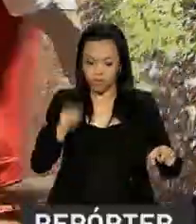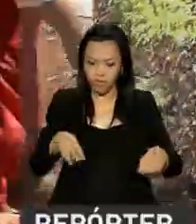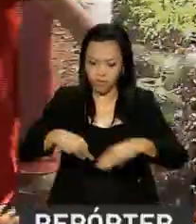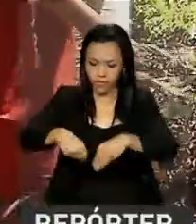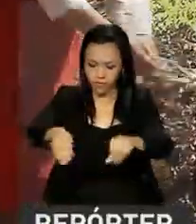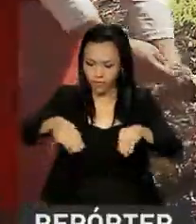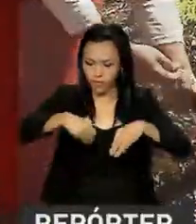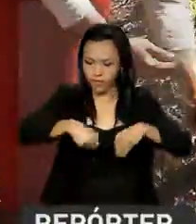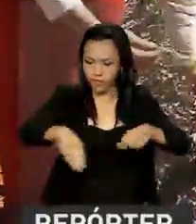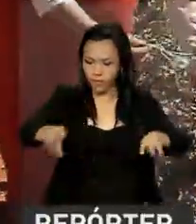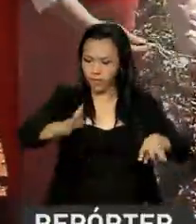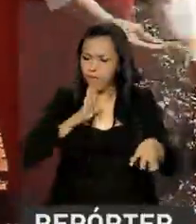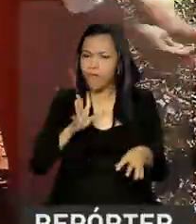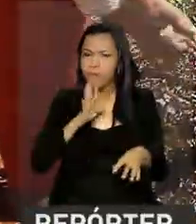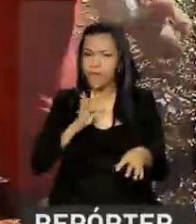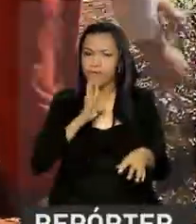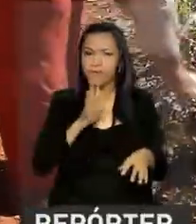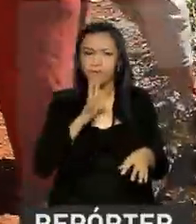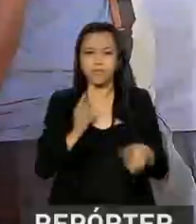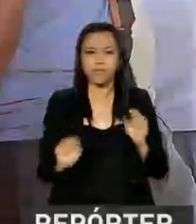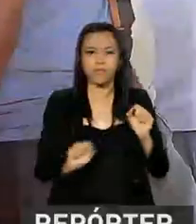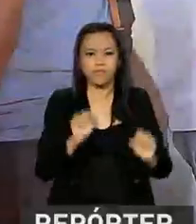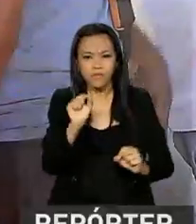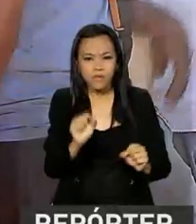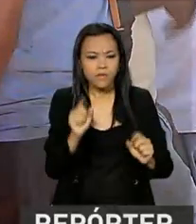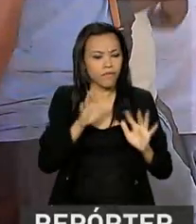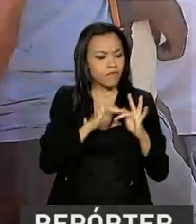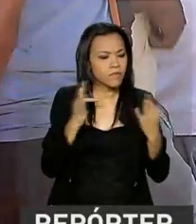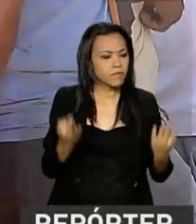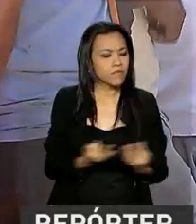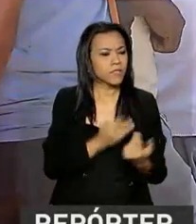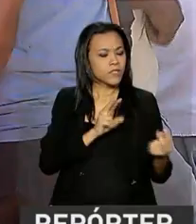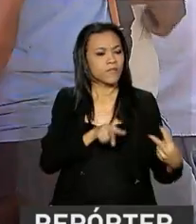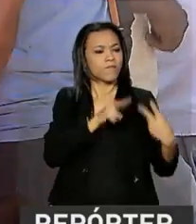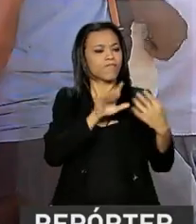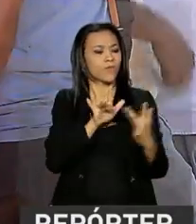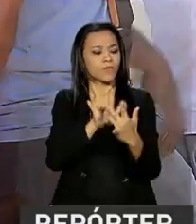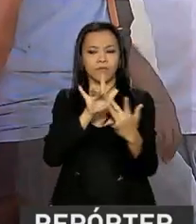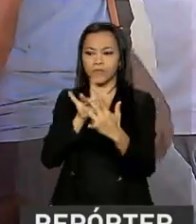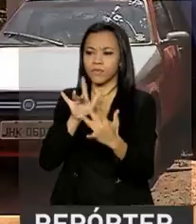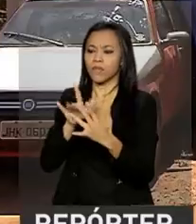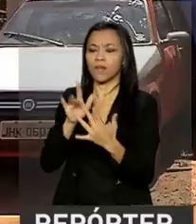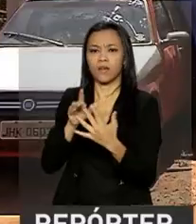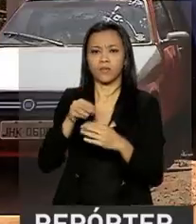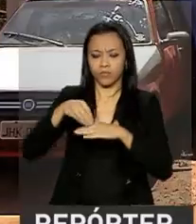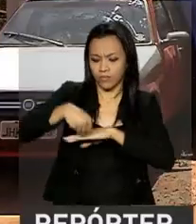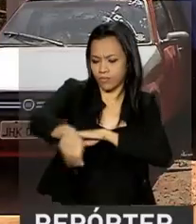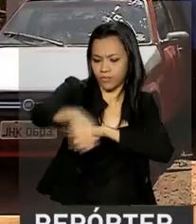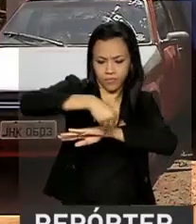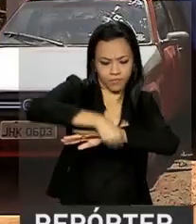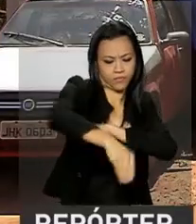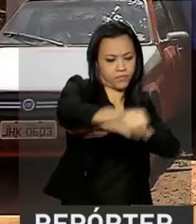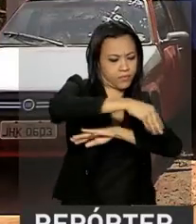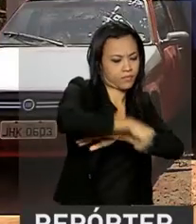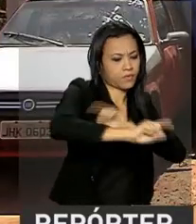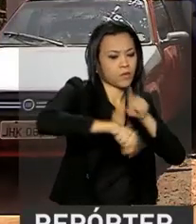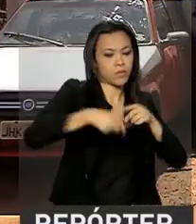né, conhecer a terra do agricultor, conhecer a sua família, interagir, fazer plantios, ajudar a